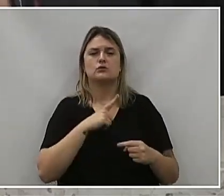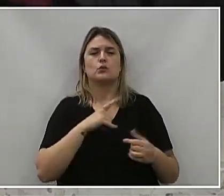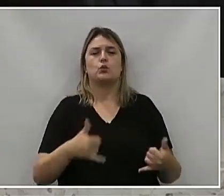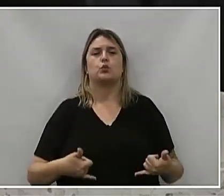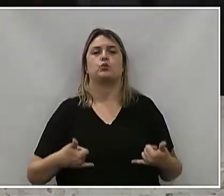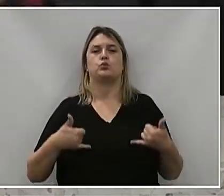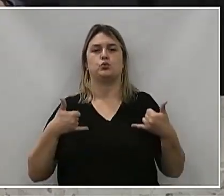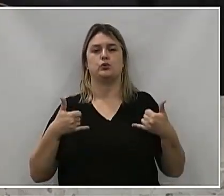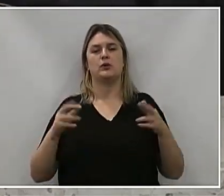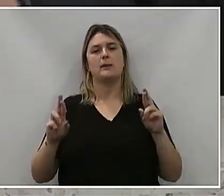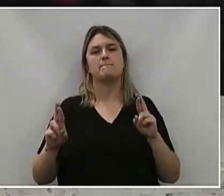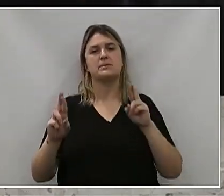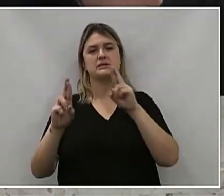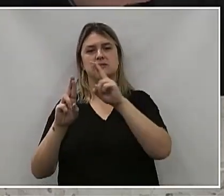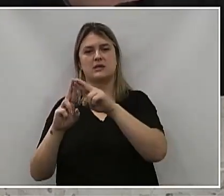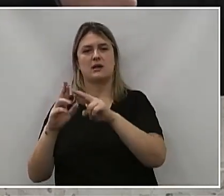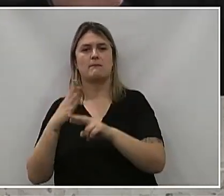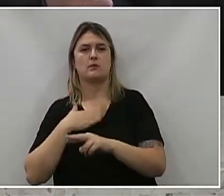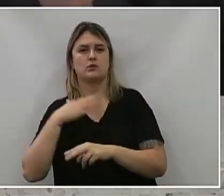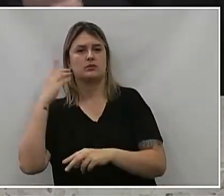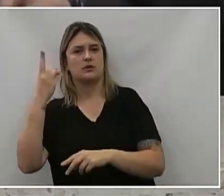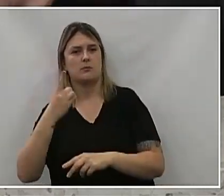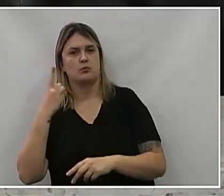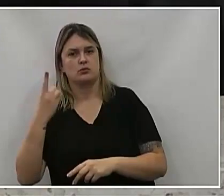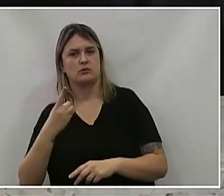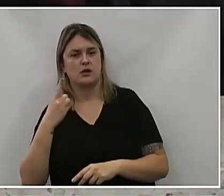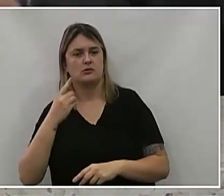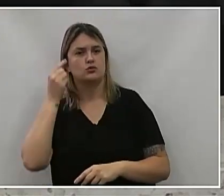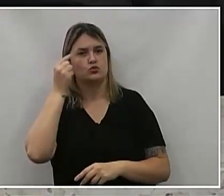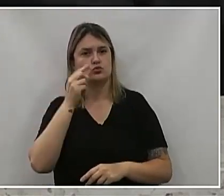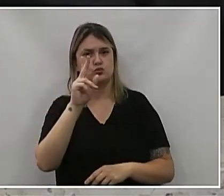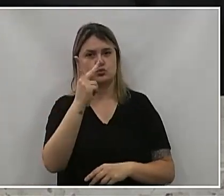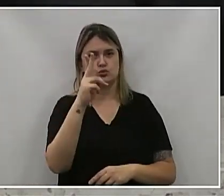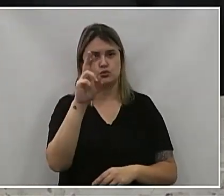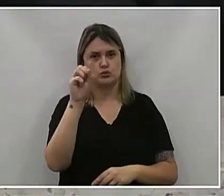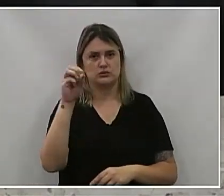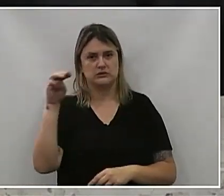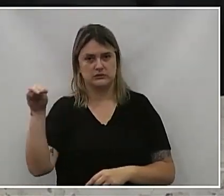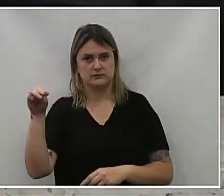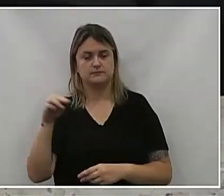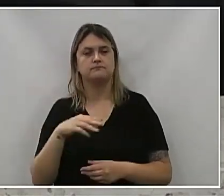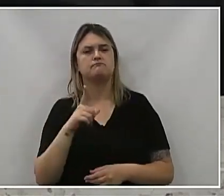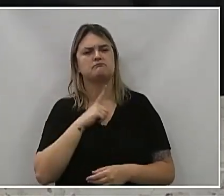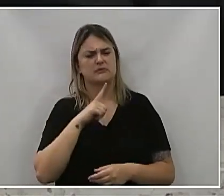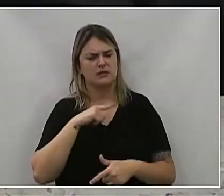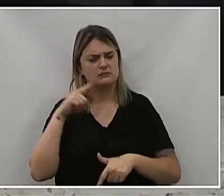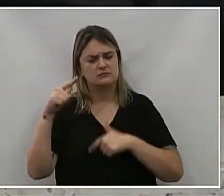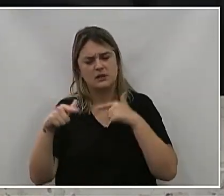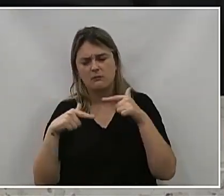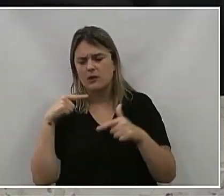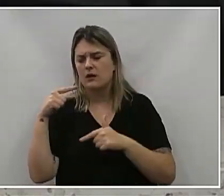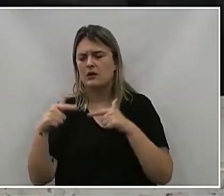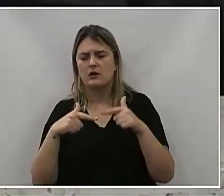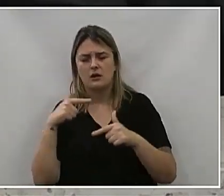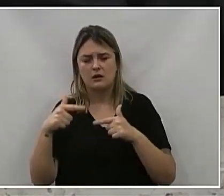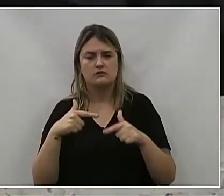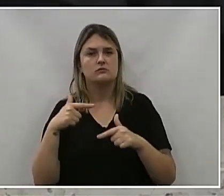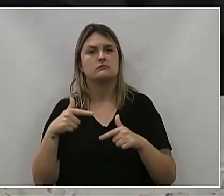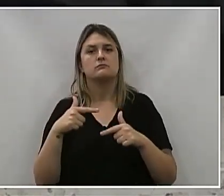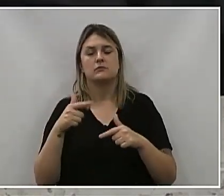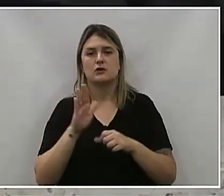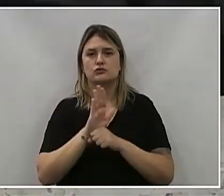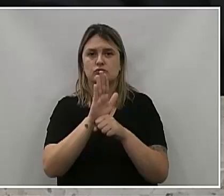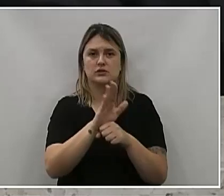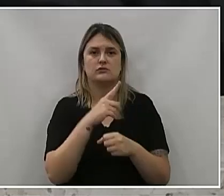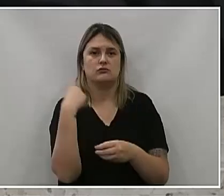orgulho de representar, e alguns vereadores dessa casa, o deputado Hussein Bacri, que tem trabalhado incansavelmente